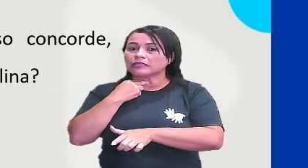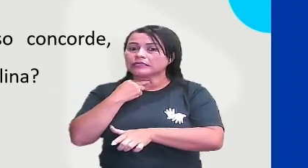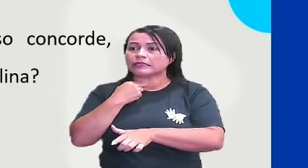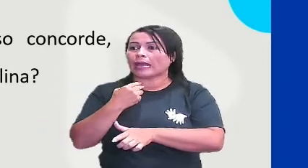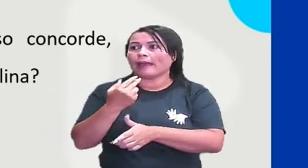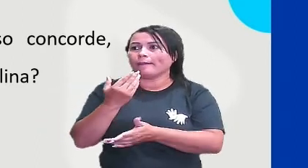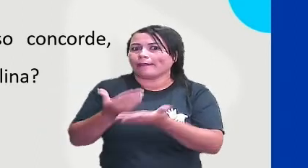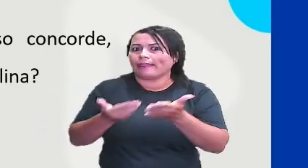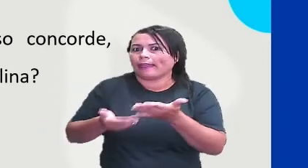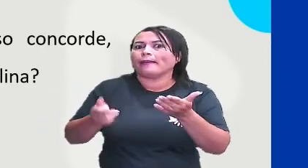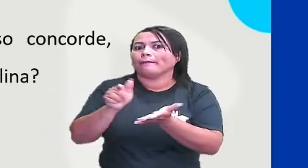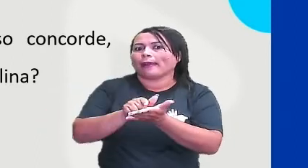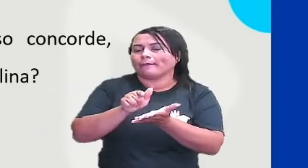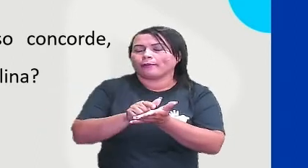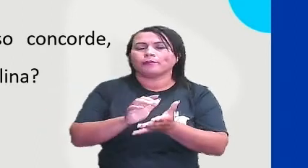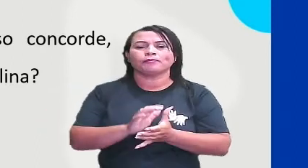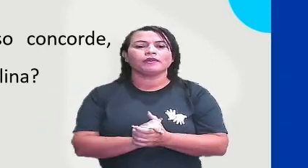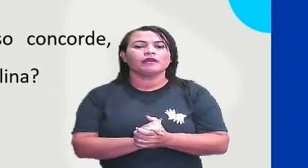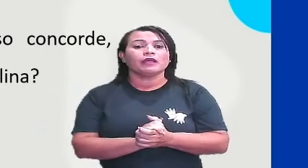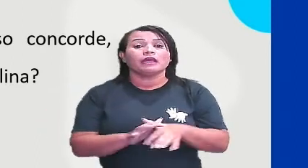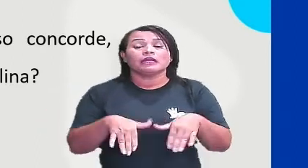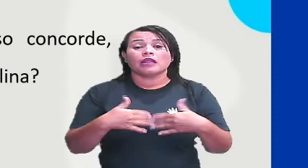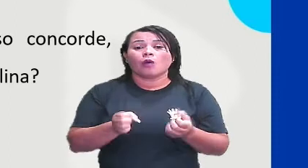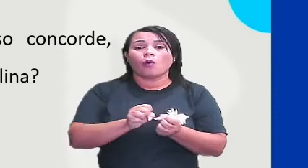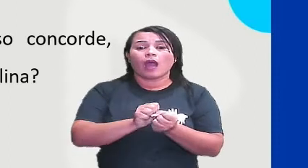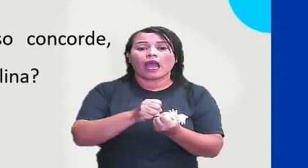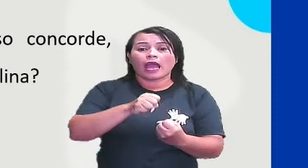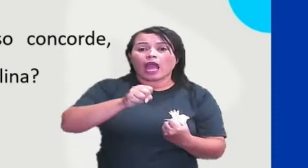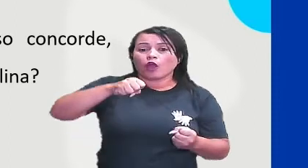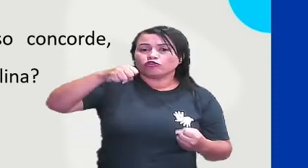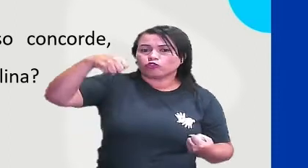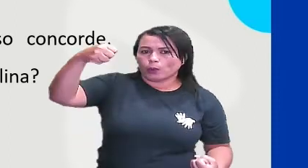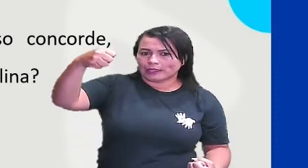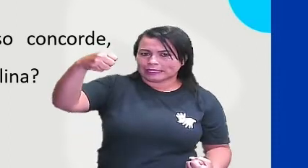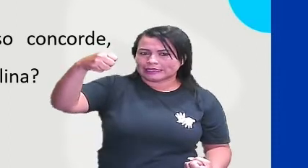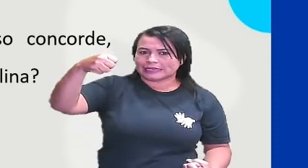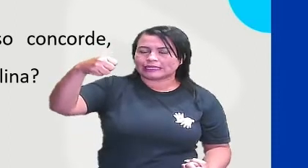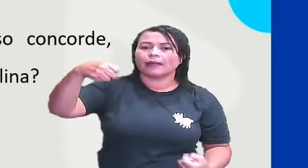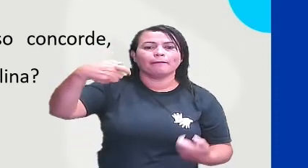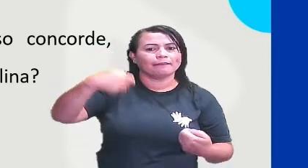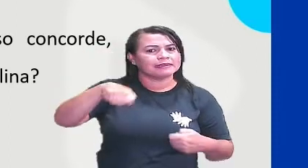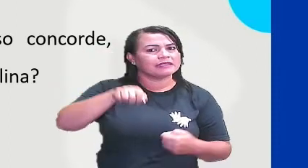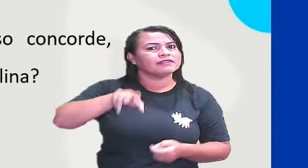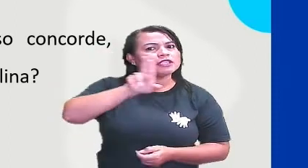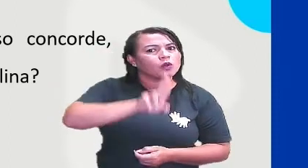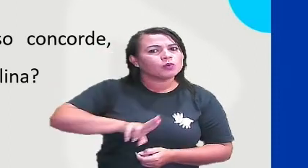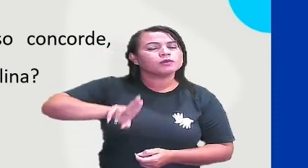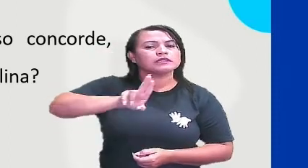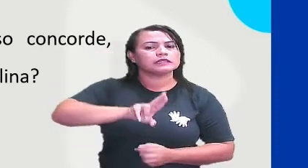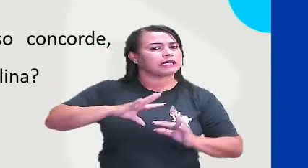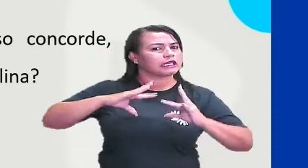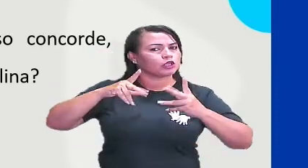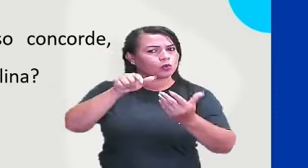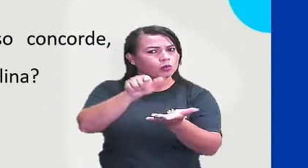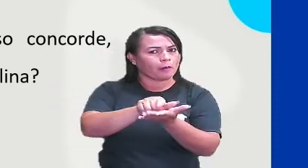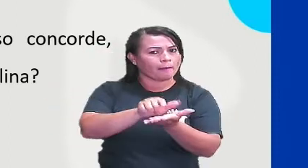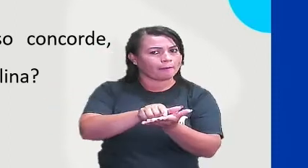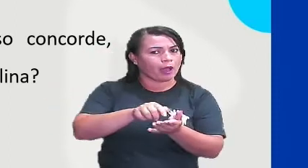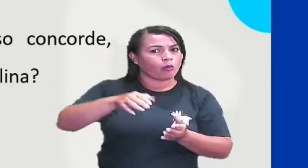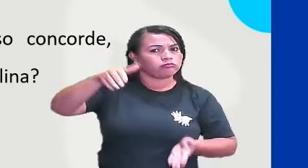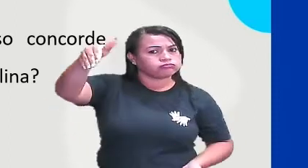Então, vamos lá. A cartolina deveria ser totalmente utilizada. O grupo de